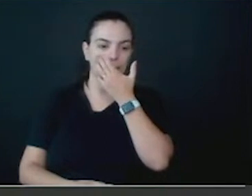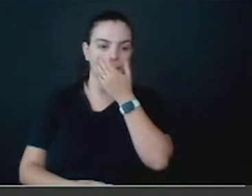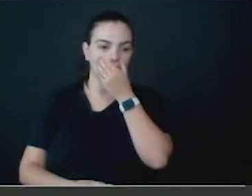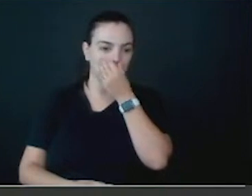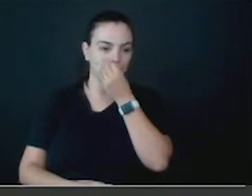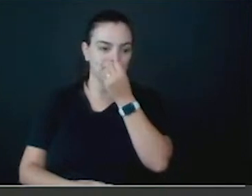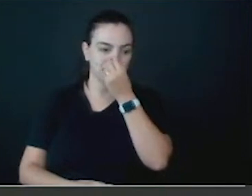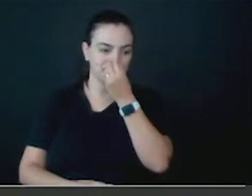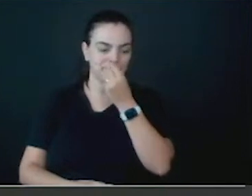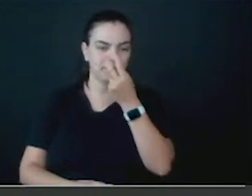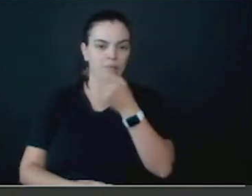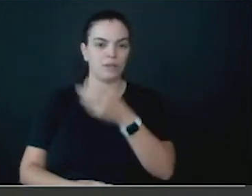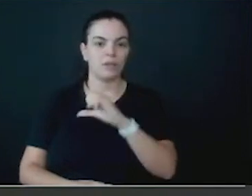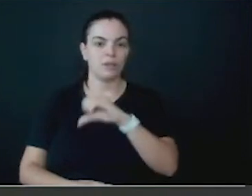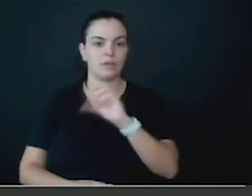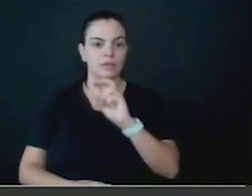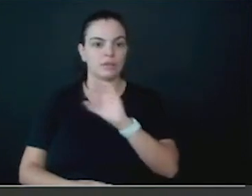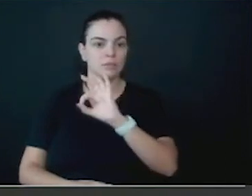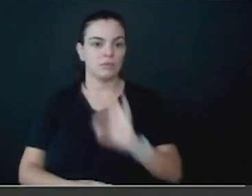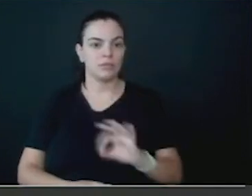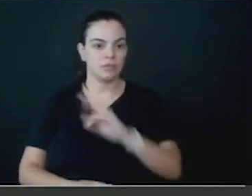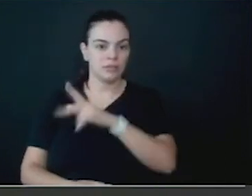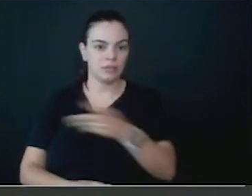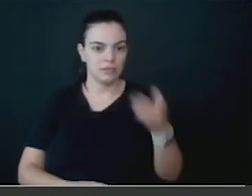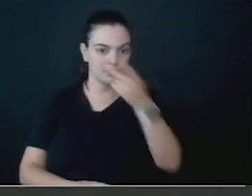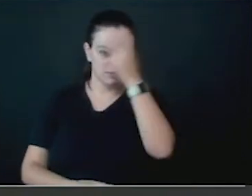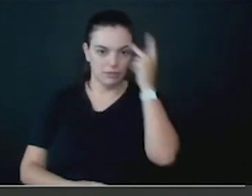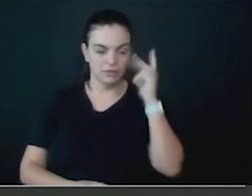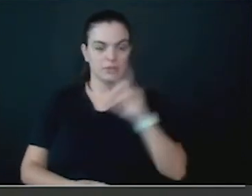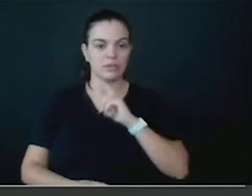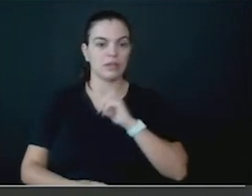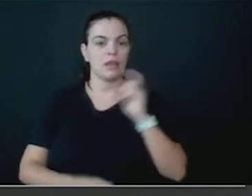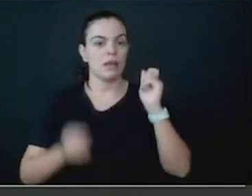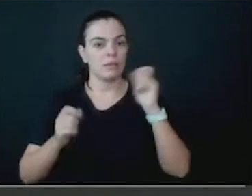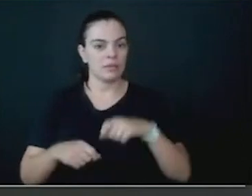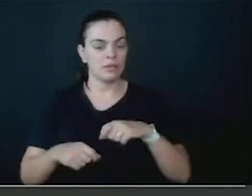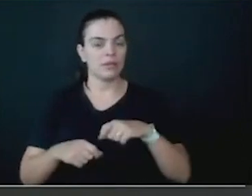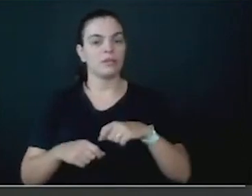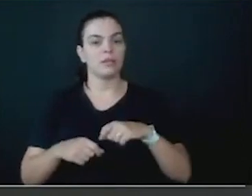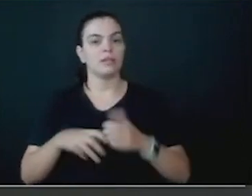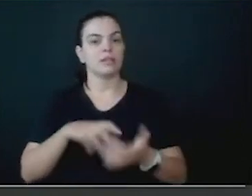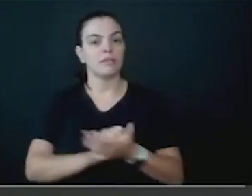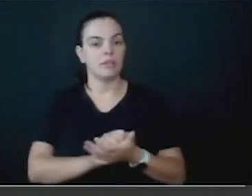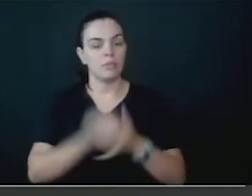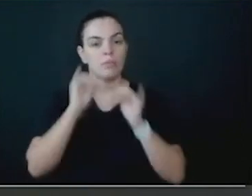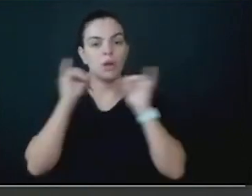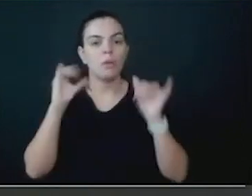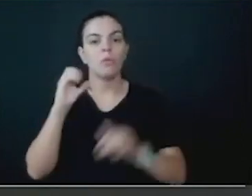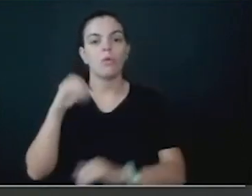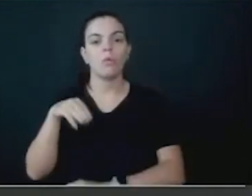95% de pessoas efetivamente capacitadas, daquelas que se inscreveram no programa de compostagem, nós estamos com 23,6,